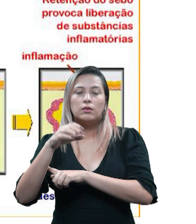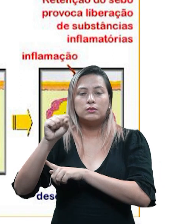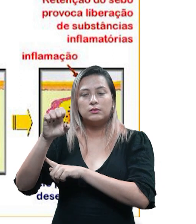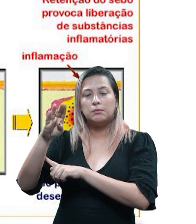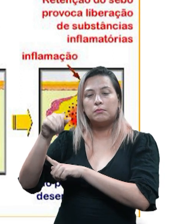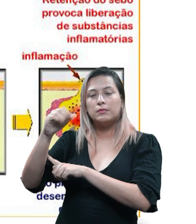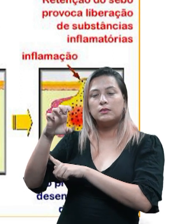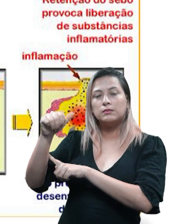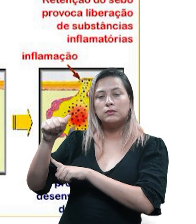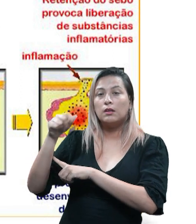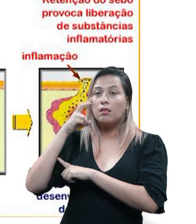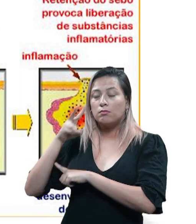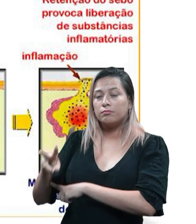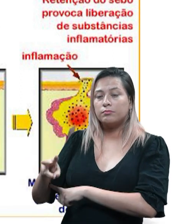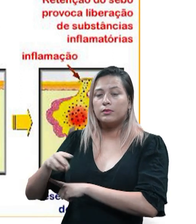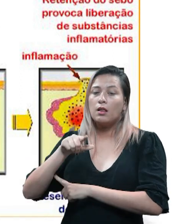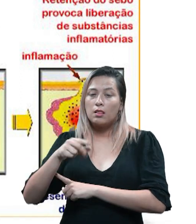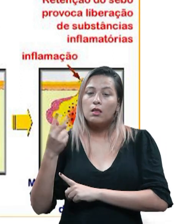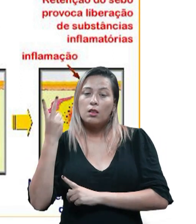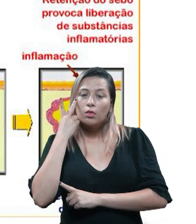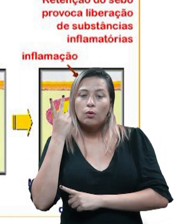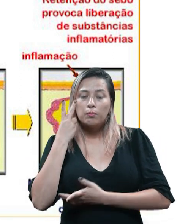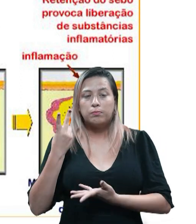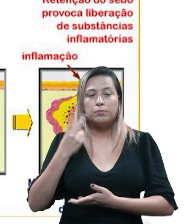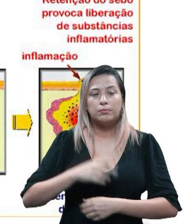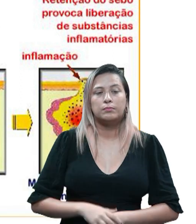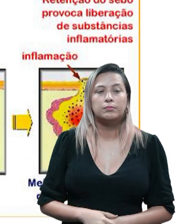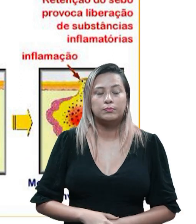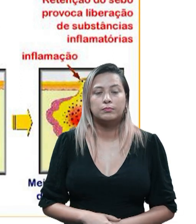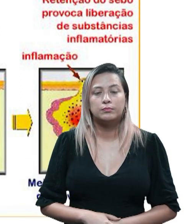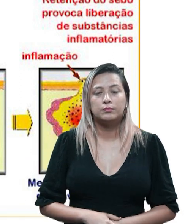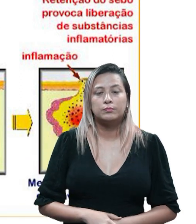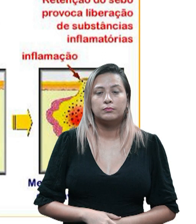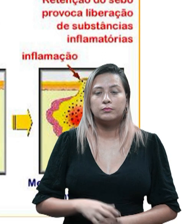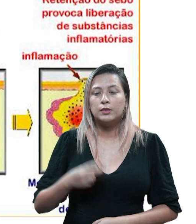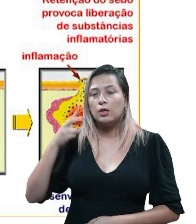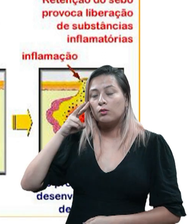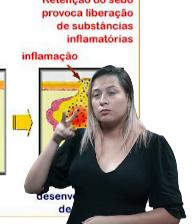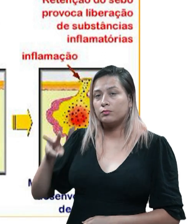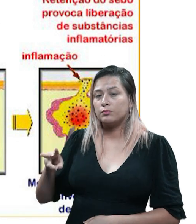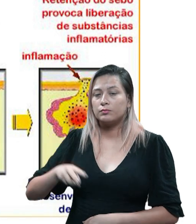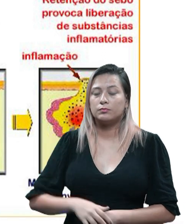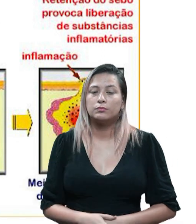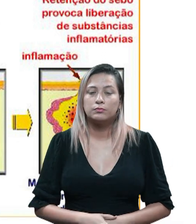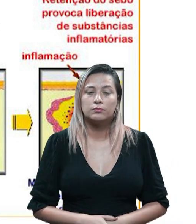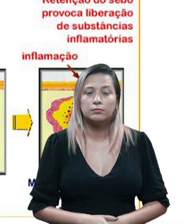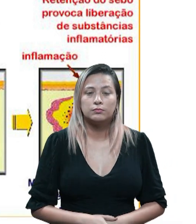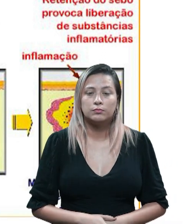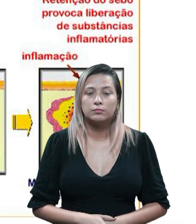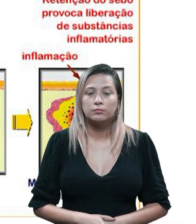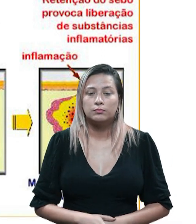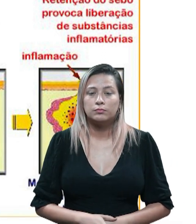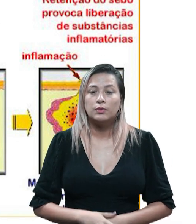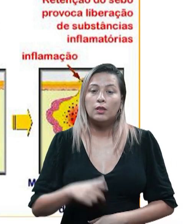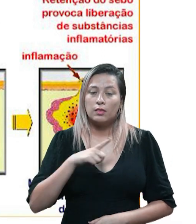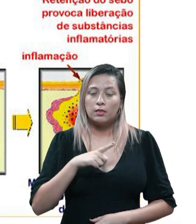à frente, aqui é a produção normal, e aí aqui logo ao lado nós vamos ver que a glândula sebácea